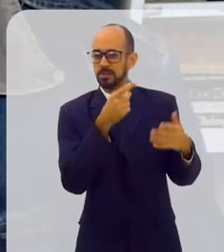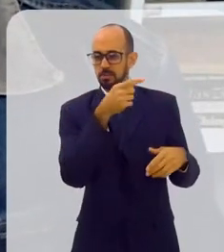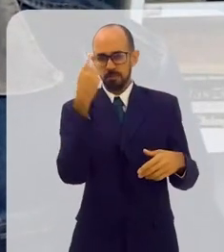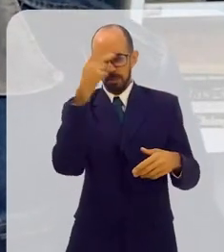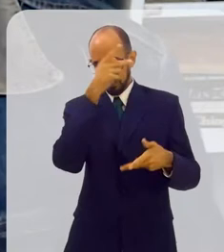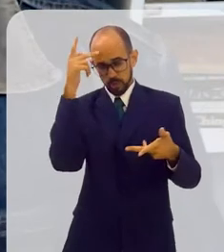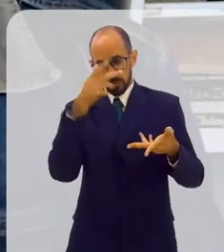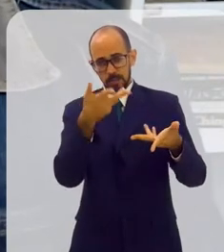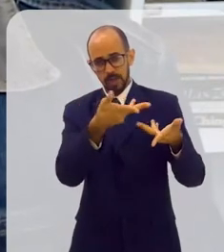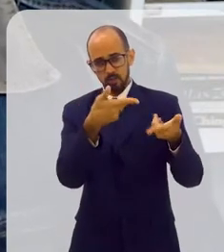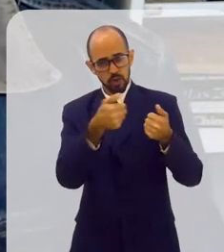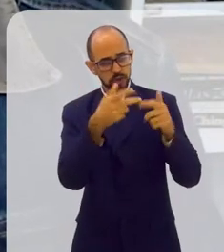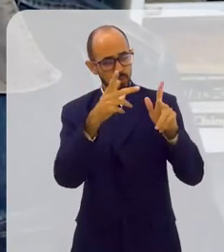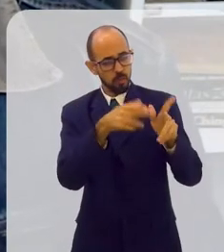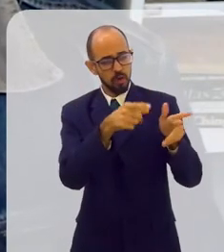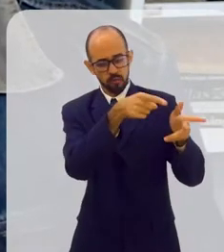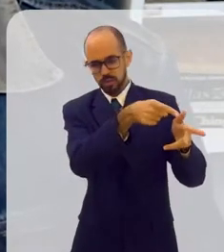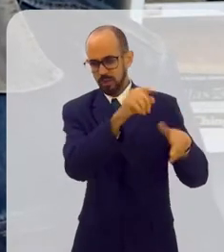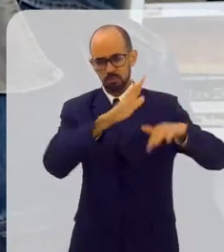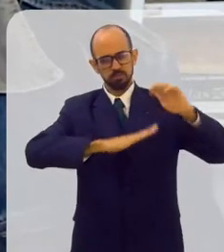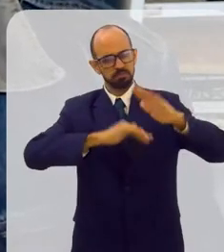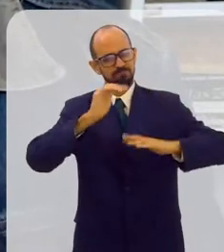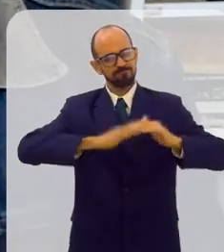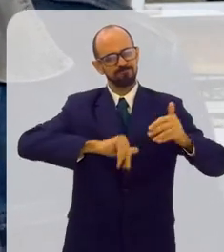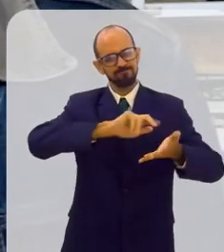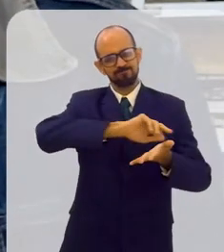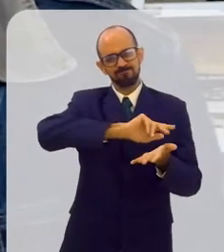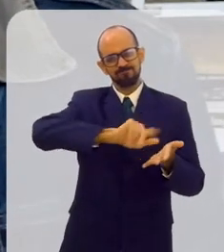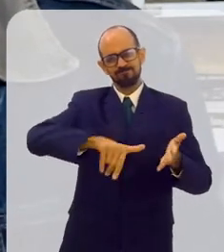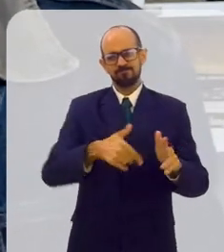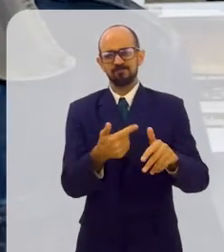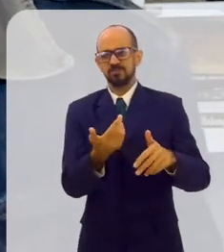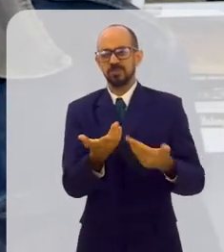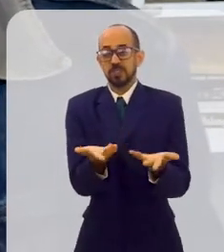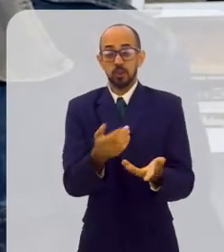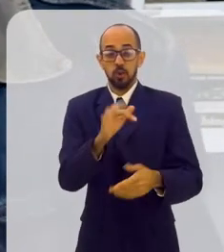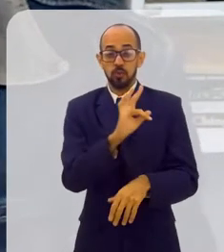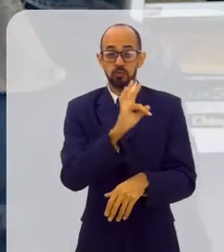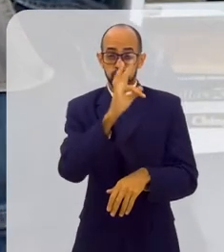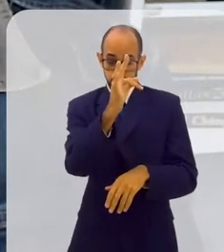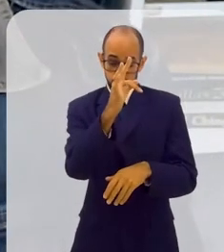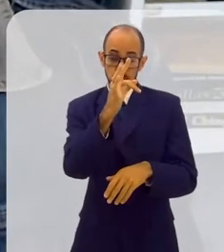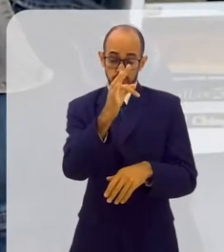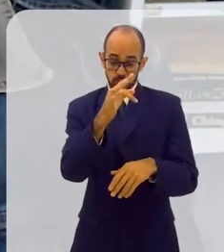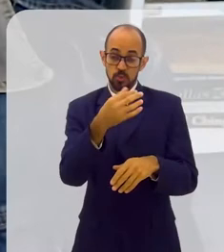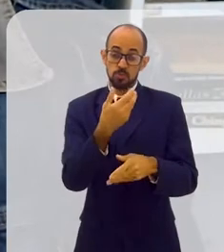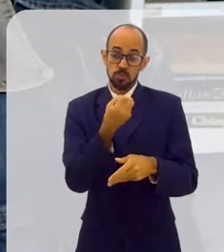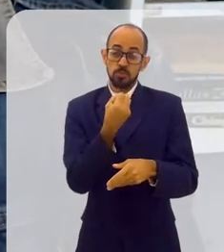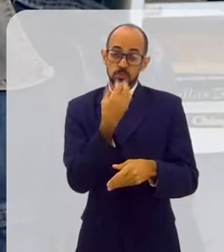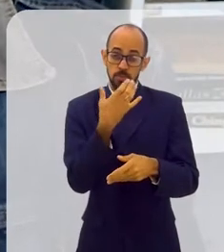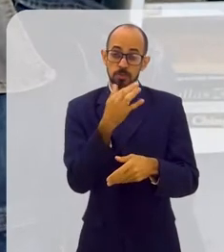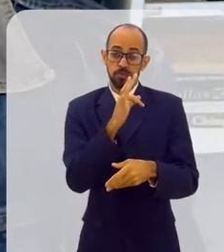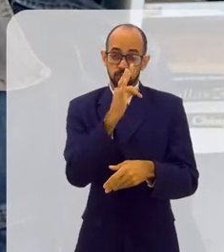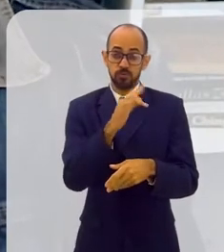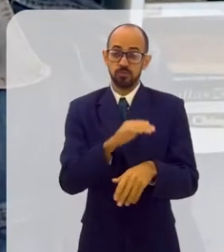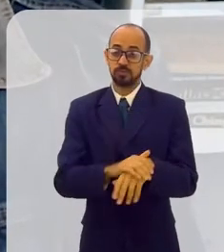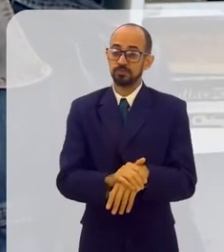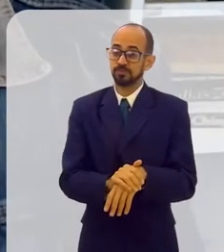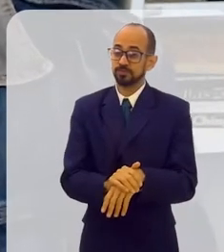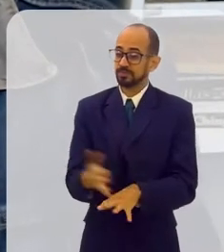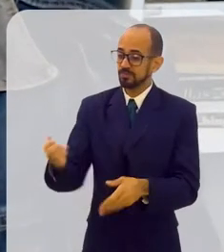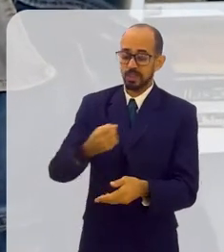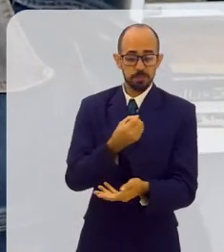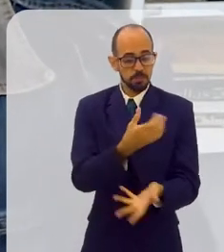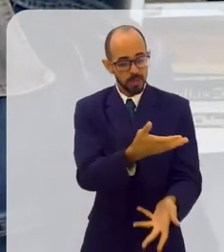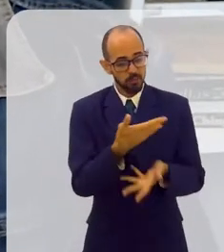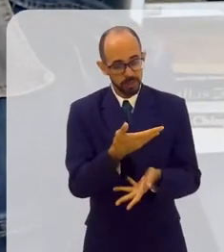com uma carreira brilhante, multifacetada e certamente com muito futuro pela frente. Seja bem-vindo ao